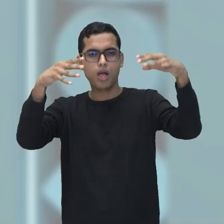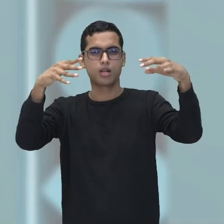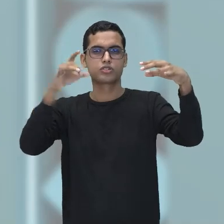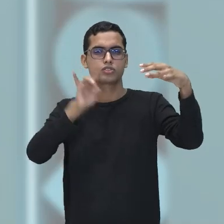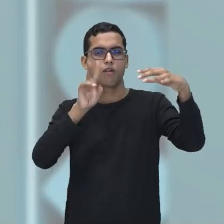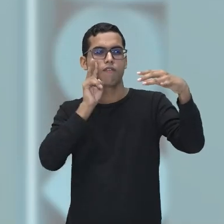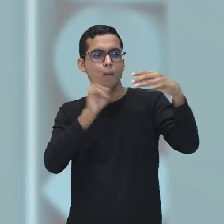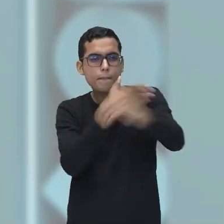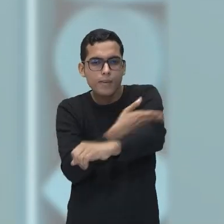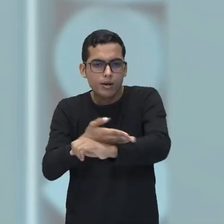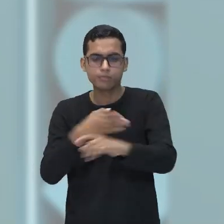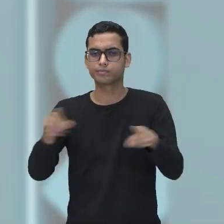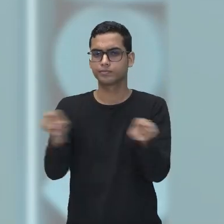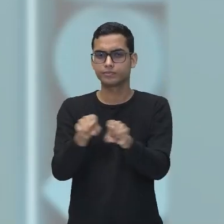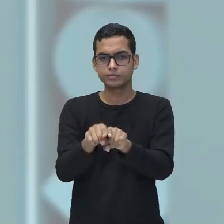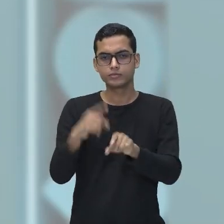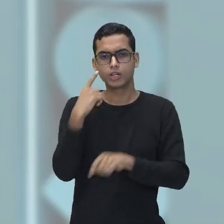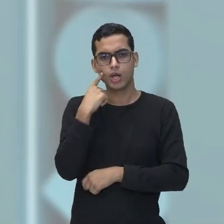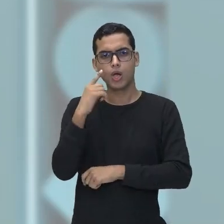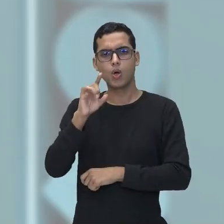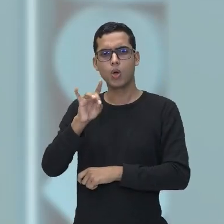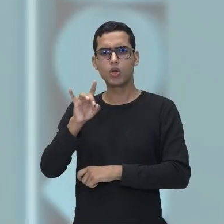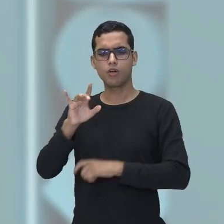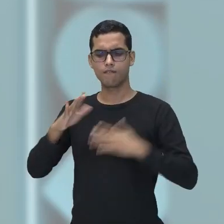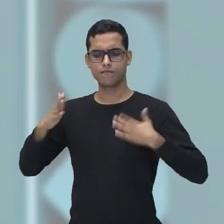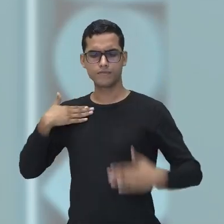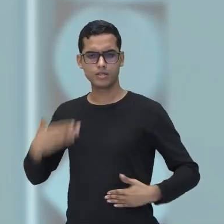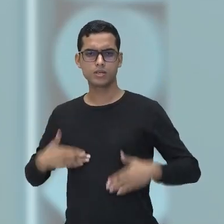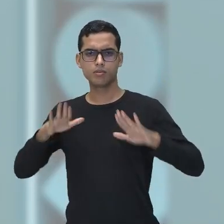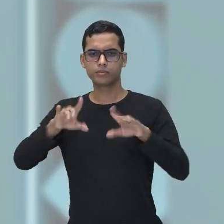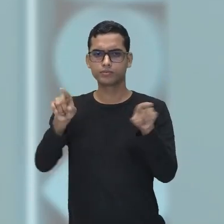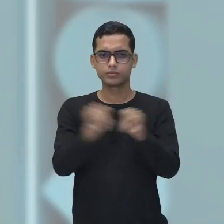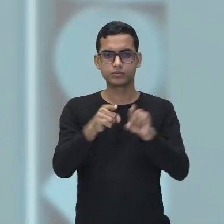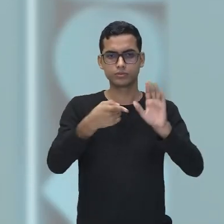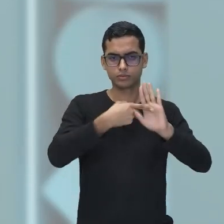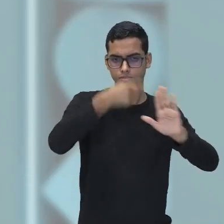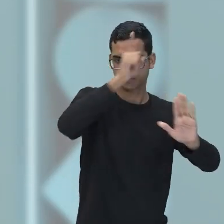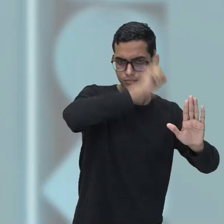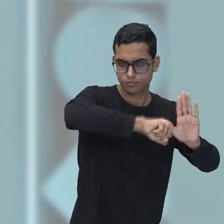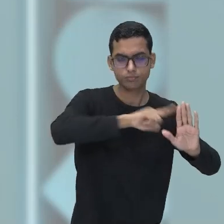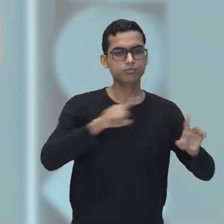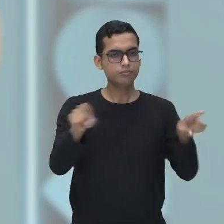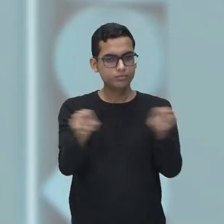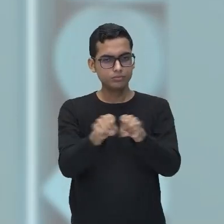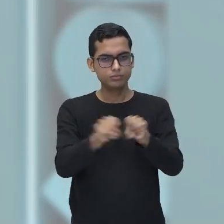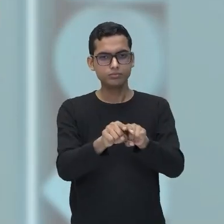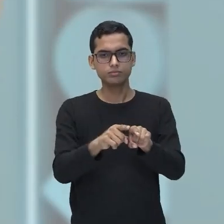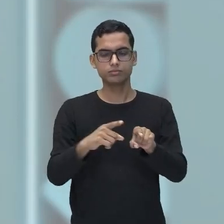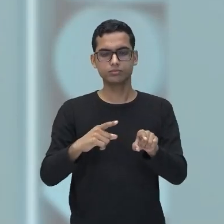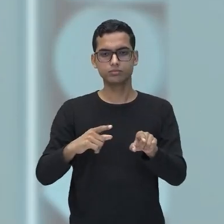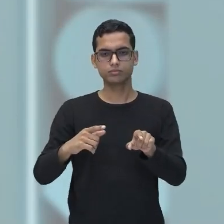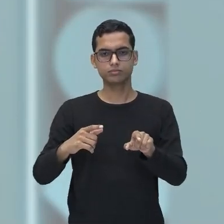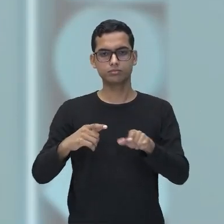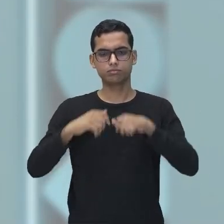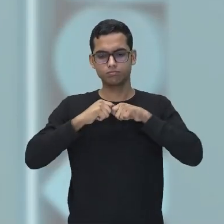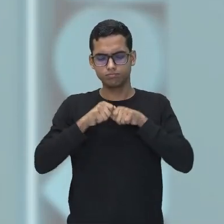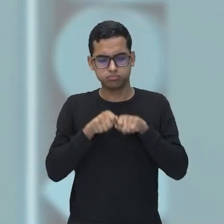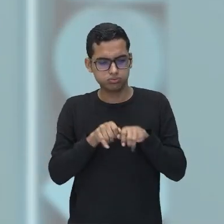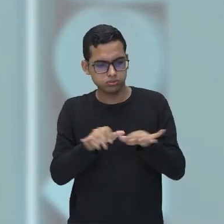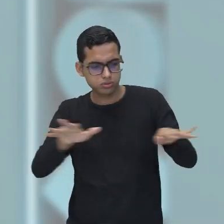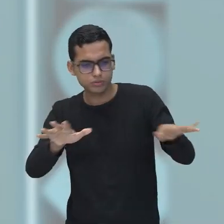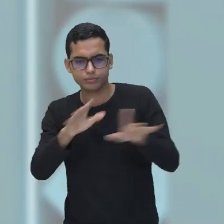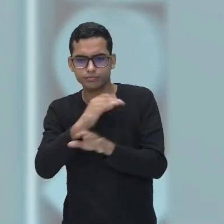não é exatamente física. É uma cegueira metafórica e que vai contaminando toda a sociedade, ou